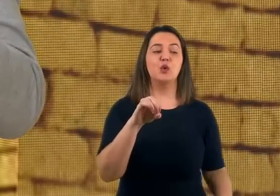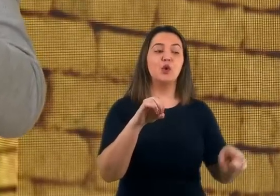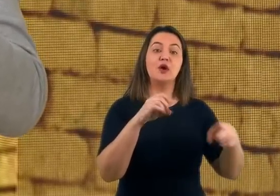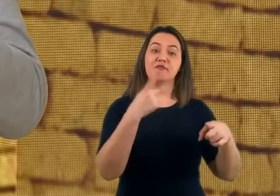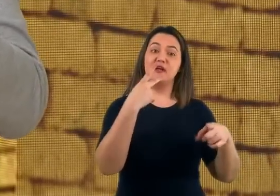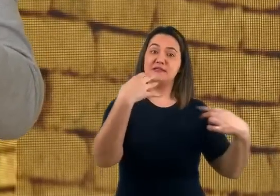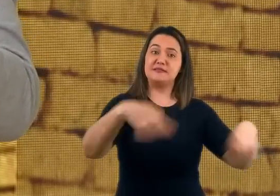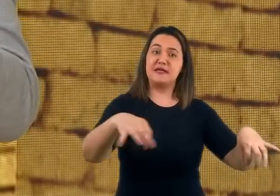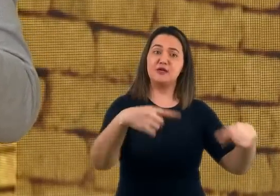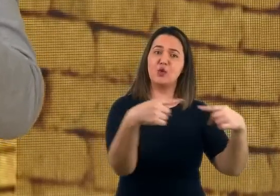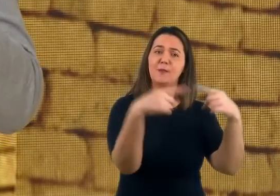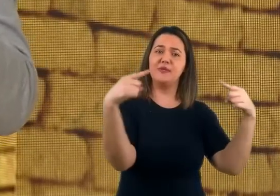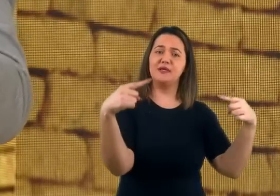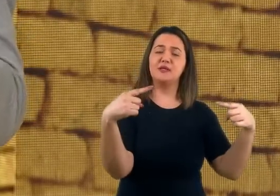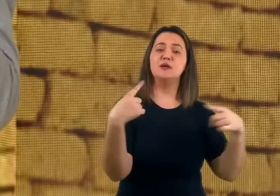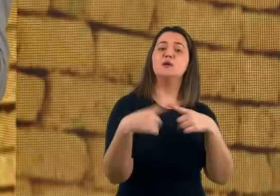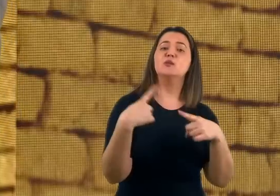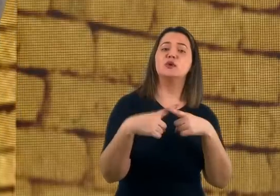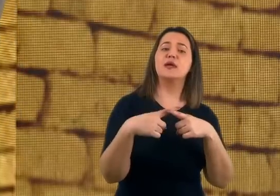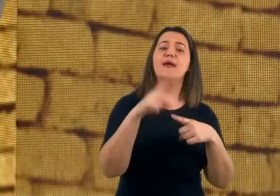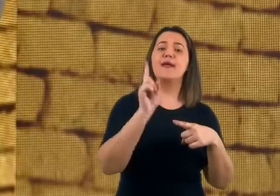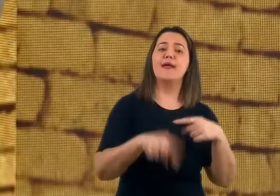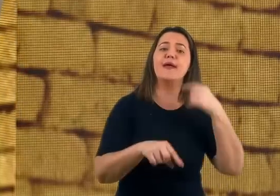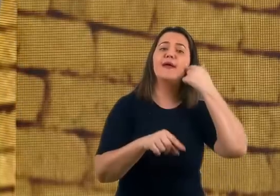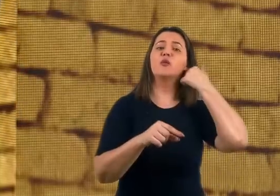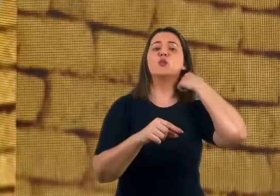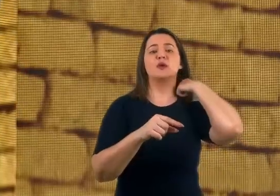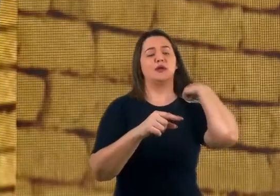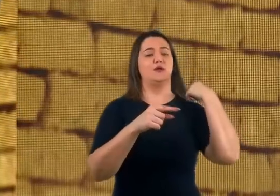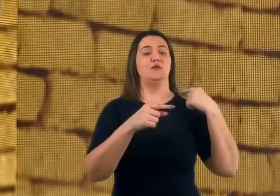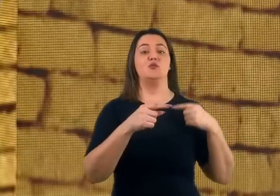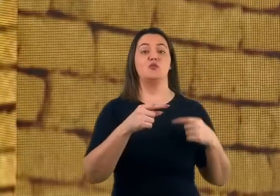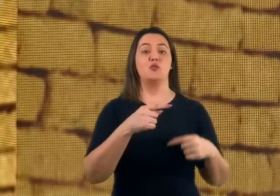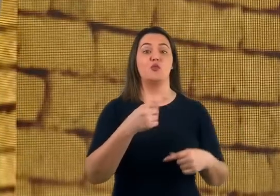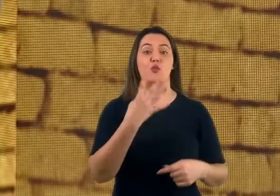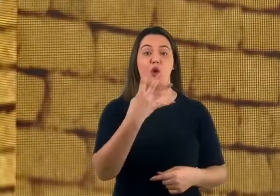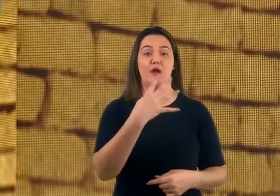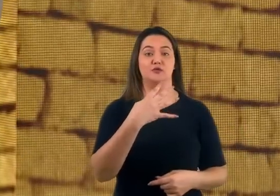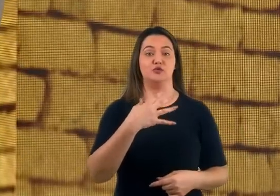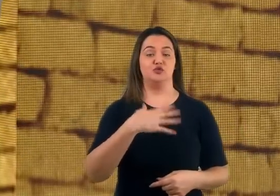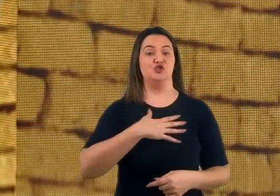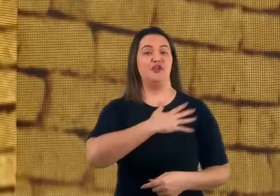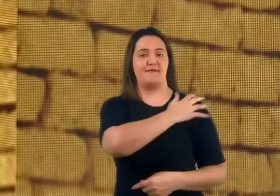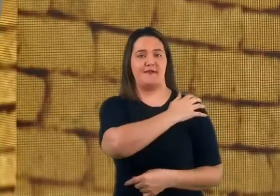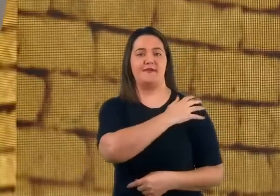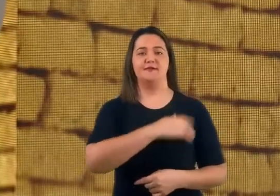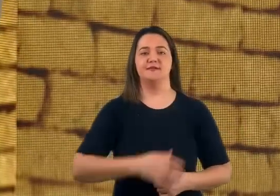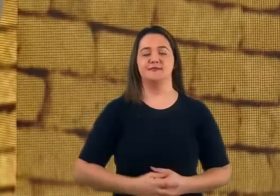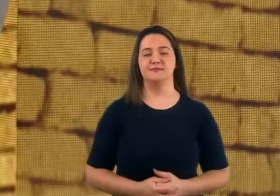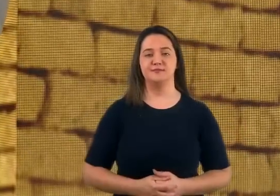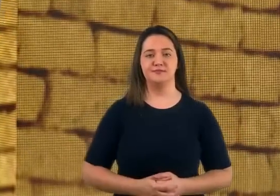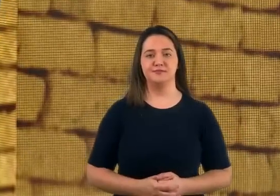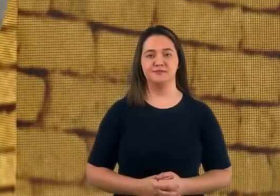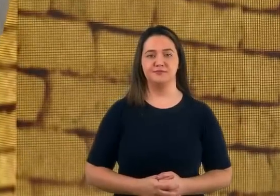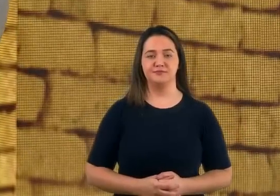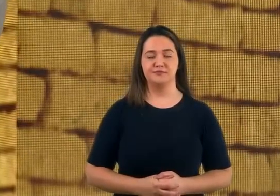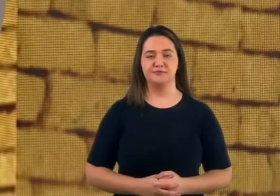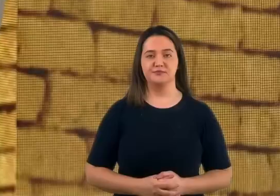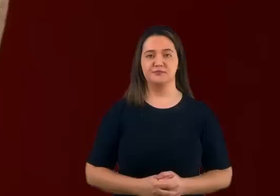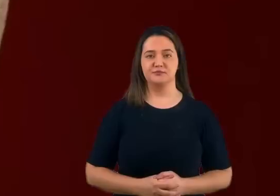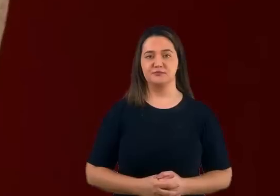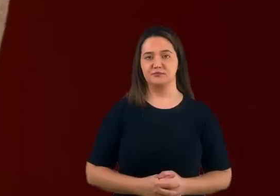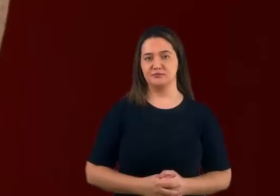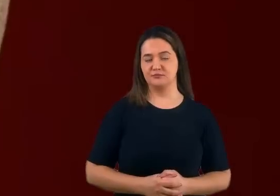pequeno parece surgir de um dos 4 chifres do animal grego, ou seja, de um dos 4 generais de